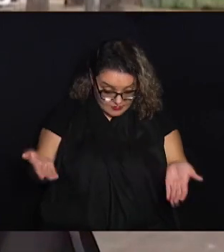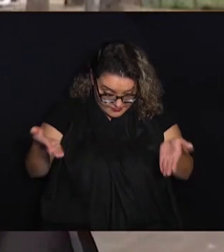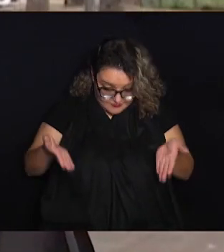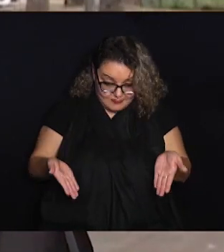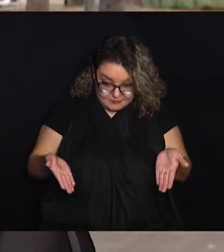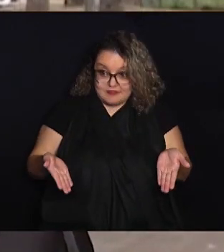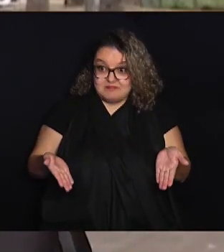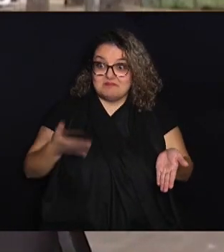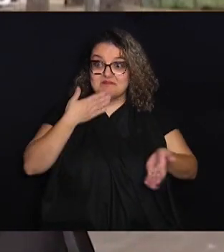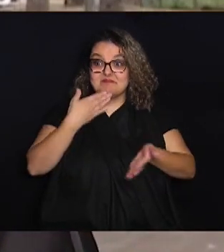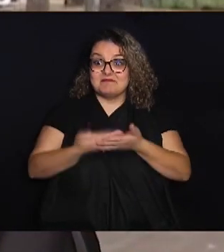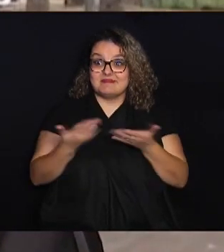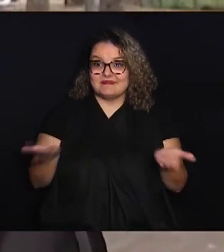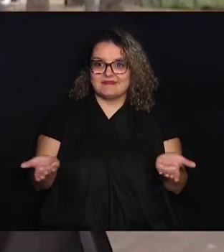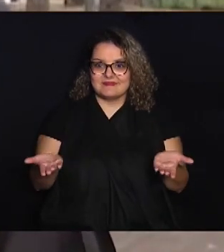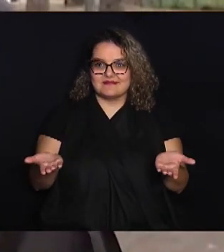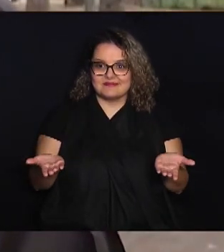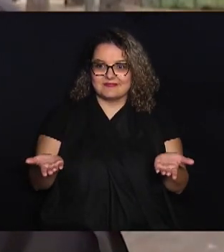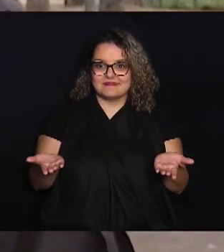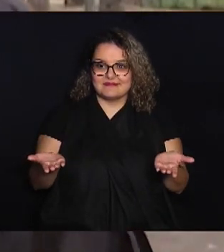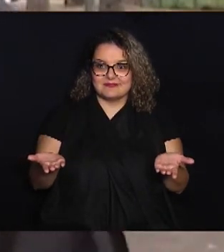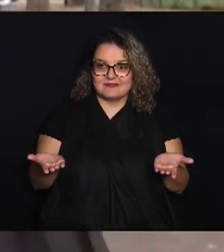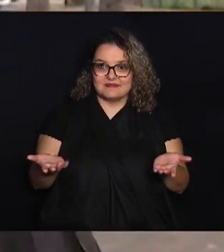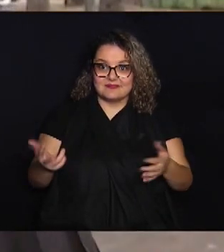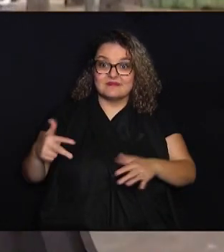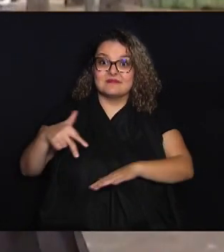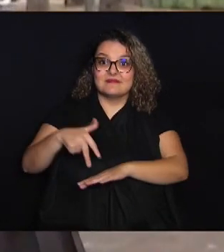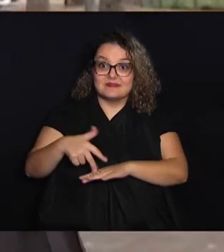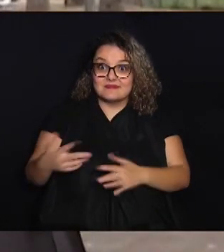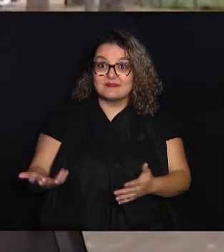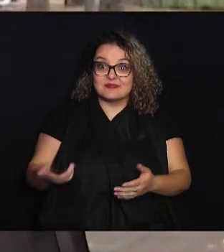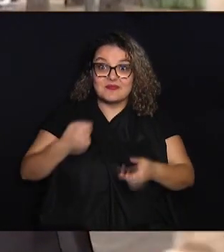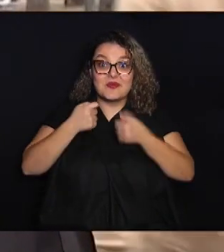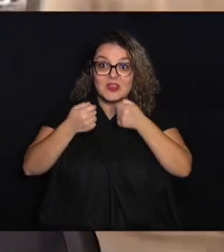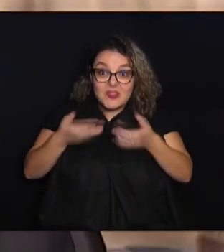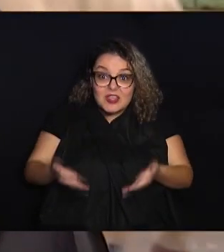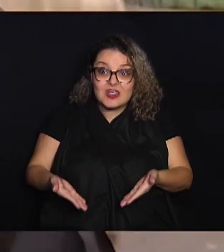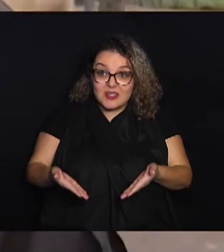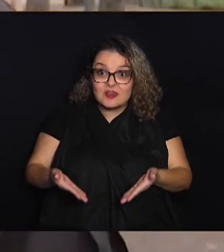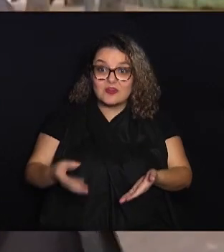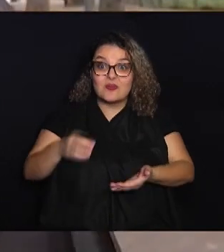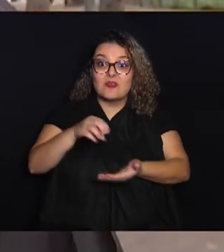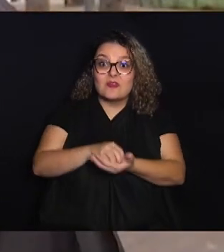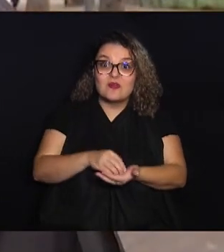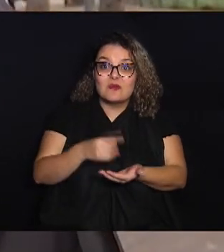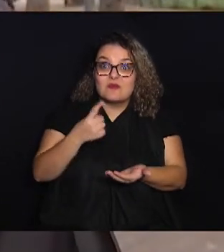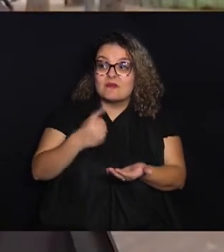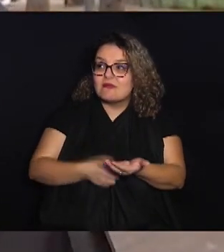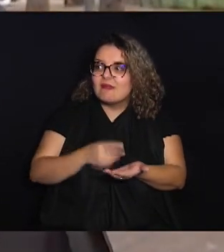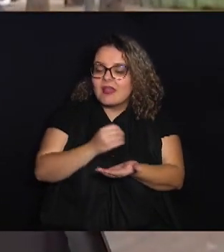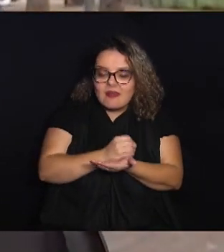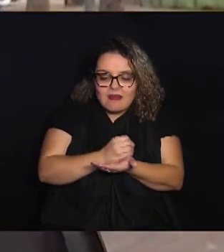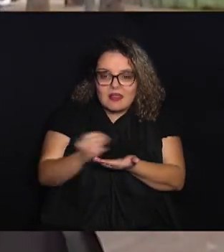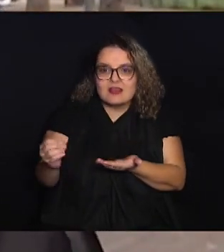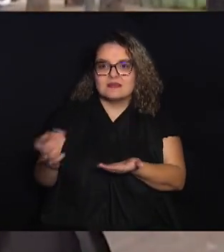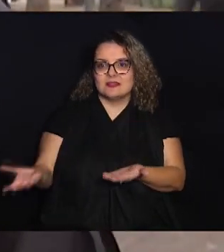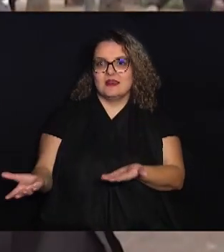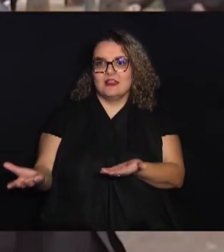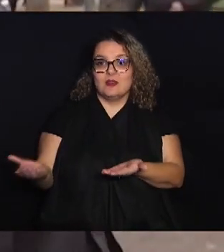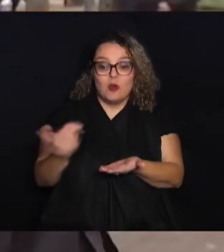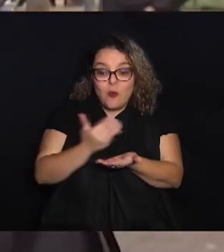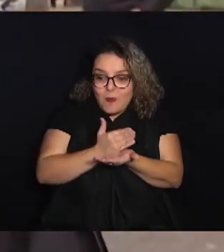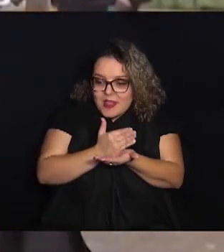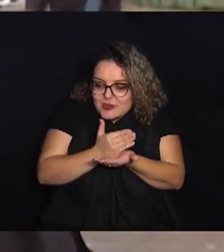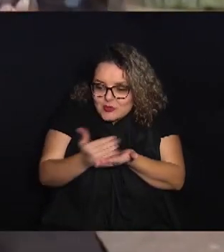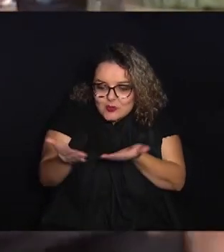tô impressionado, né? Com isso de estar dando essa entrevista aqui, onde a cidade nasceu, né? Aqui